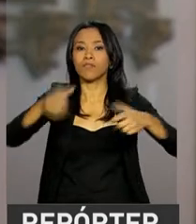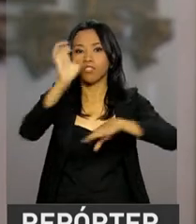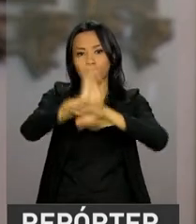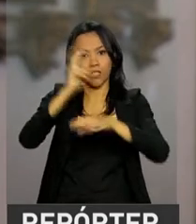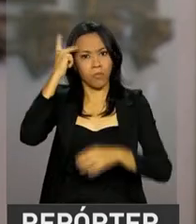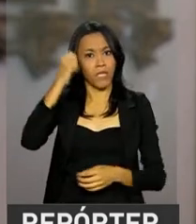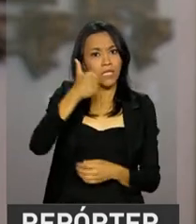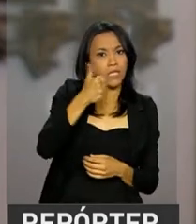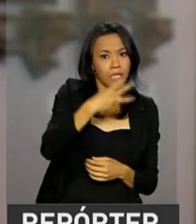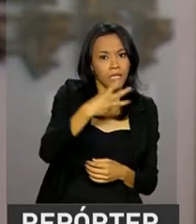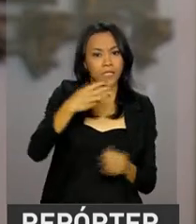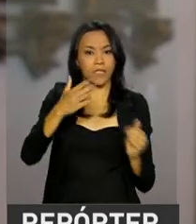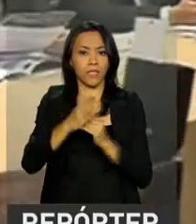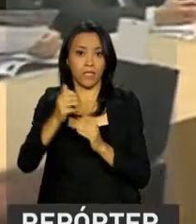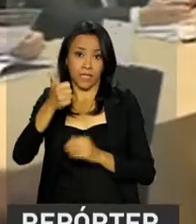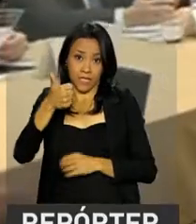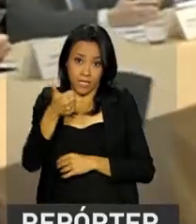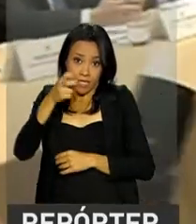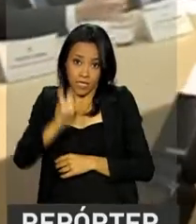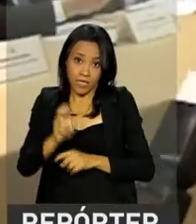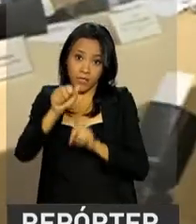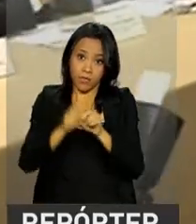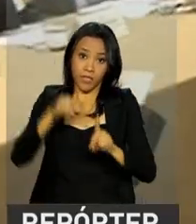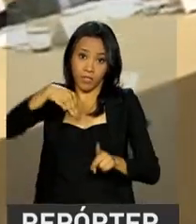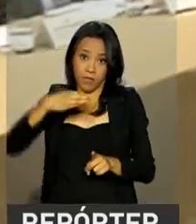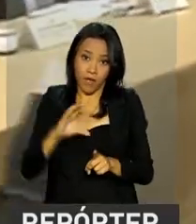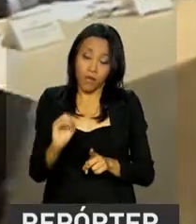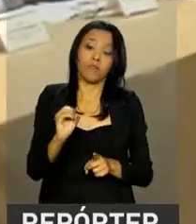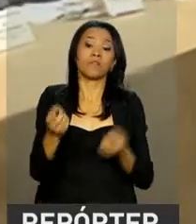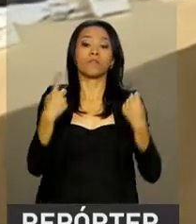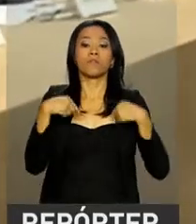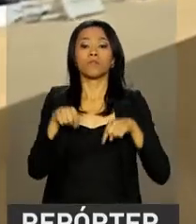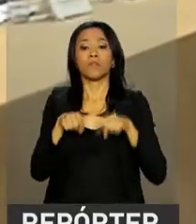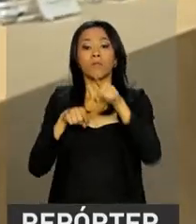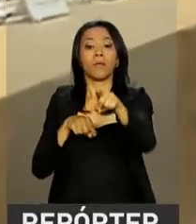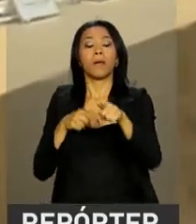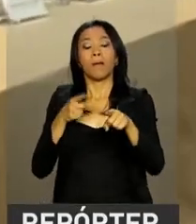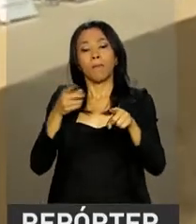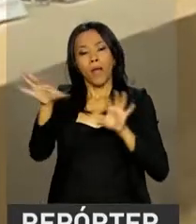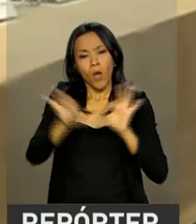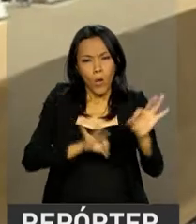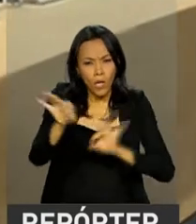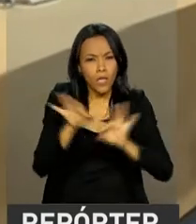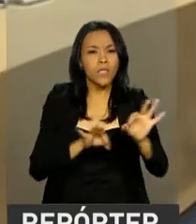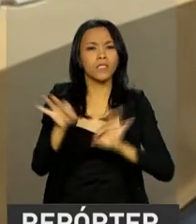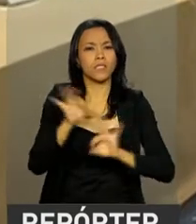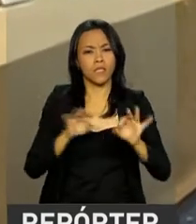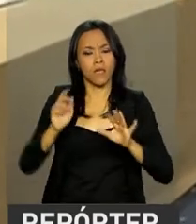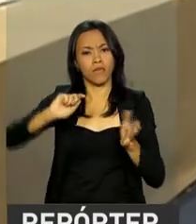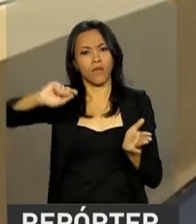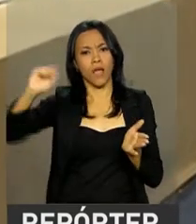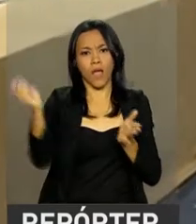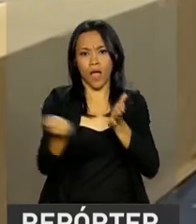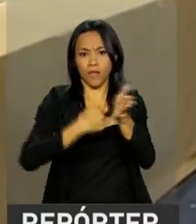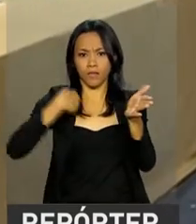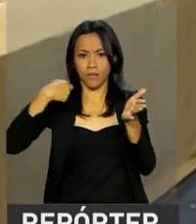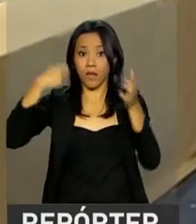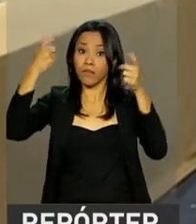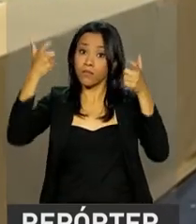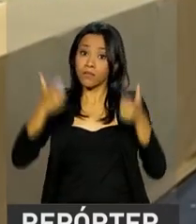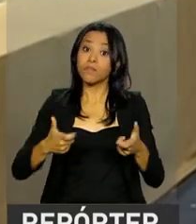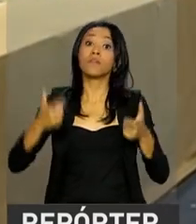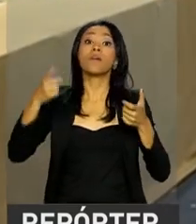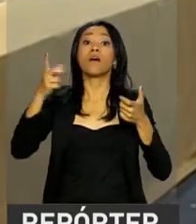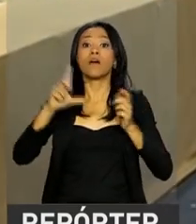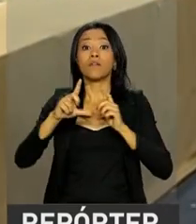os dias 13 e 15 de março o protocolo de intenções para a realização da edição latino-americana foi assinado no palácio dos bandeirantes